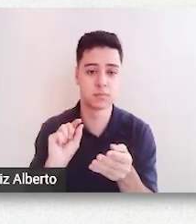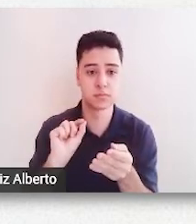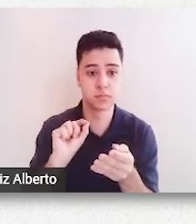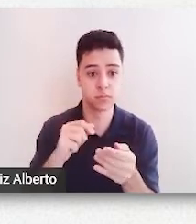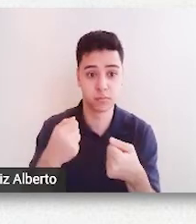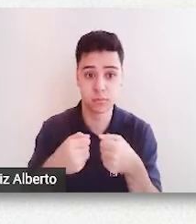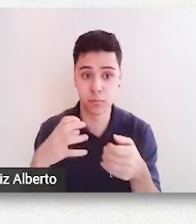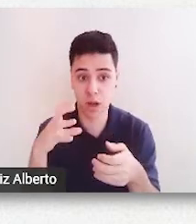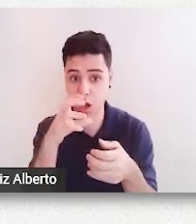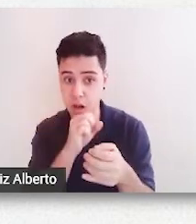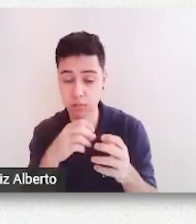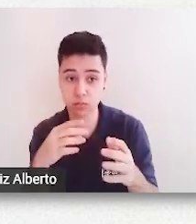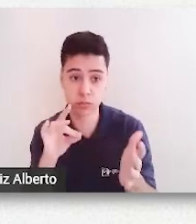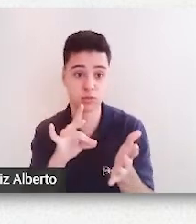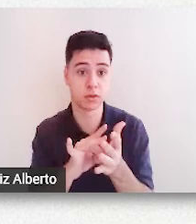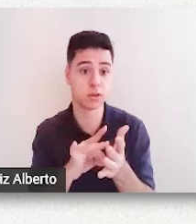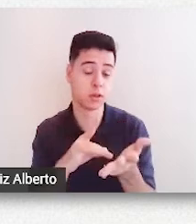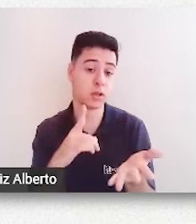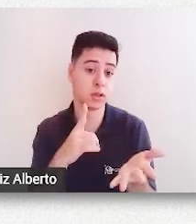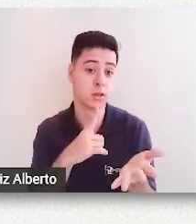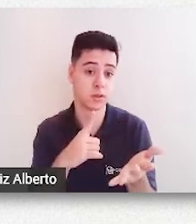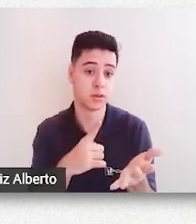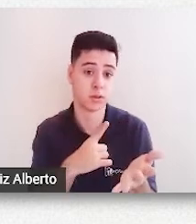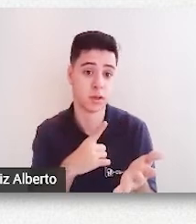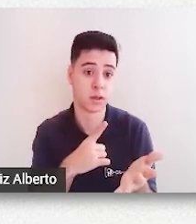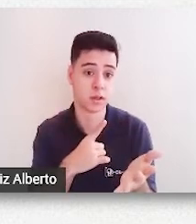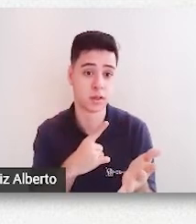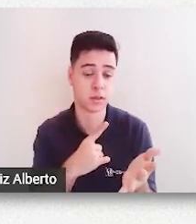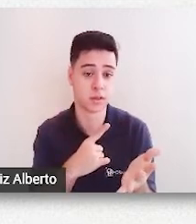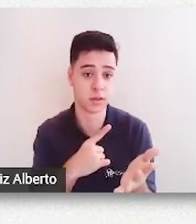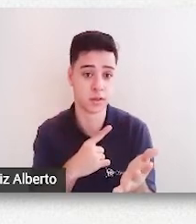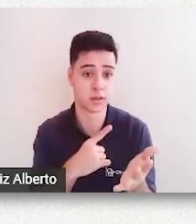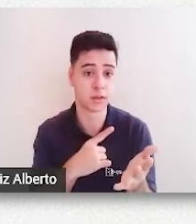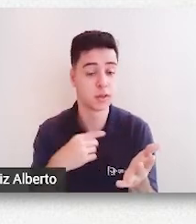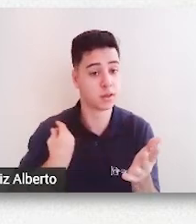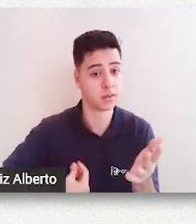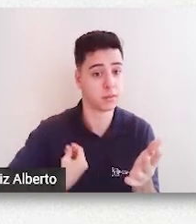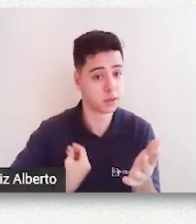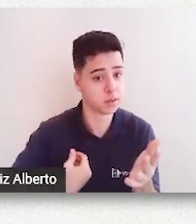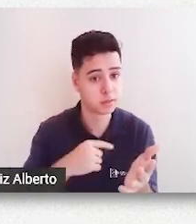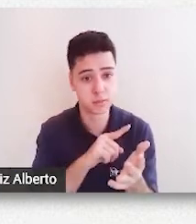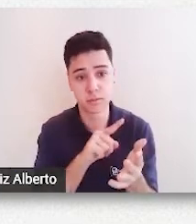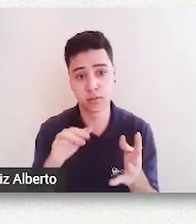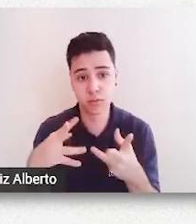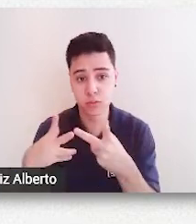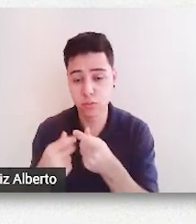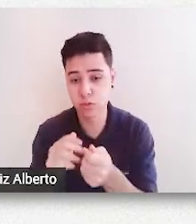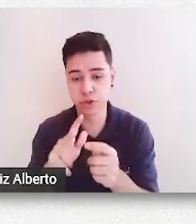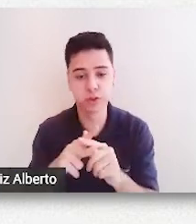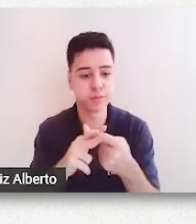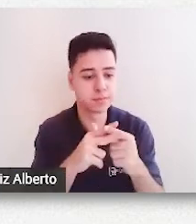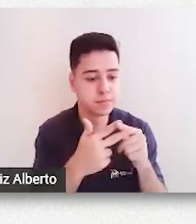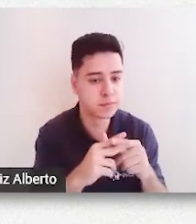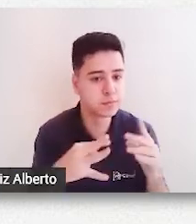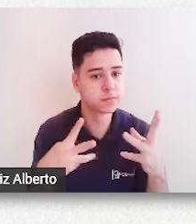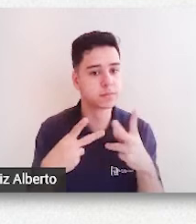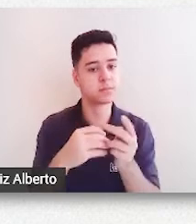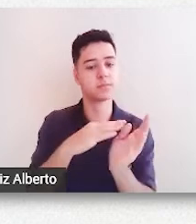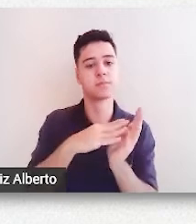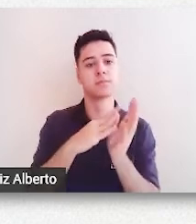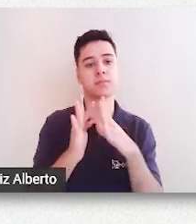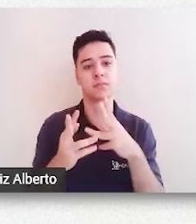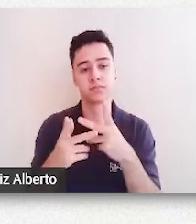que elas realmente tenham esses participem, estejam sendo restauradas em processo de restauração,